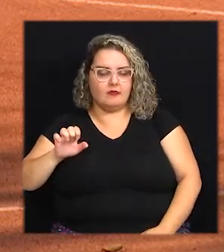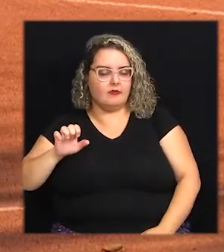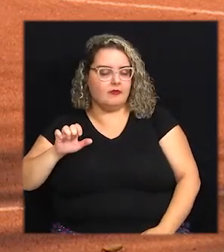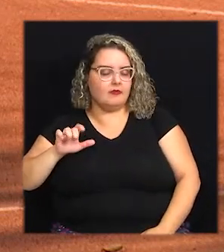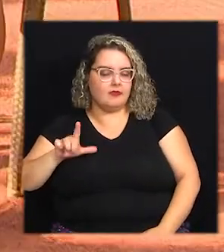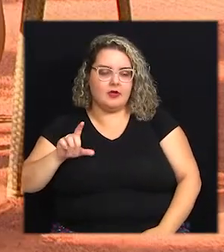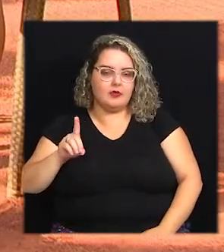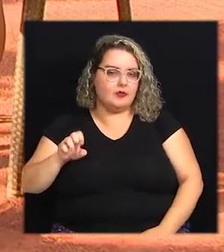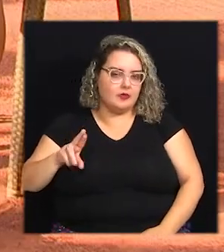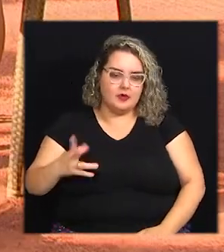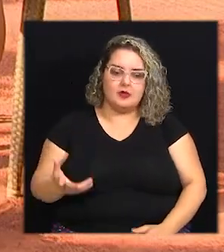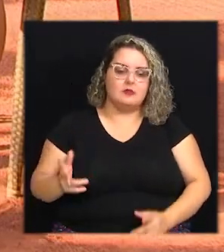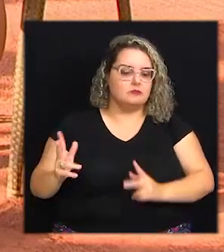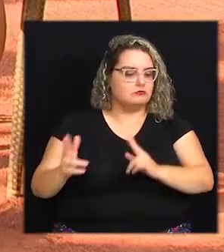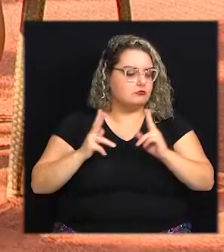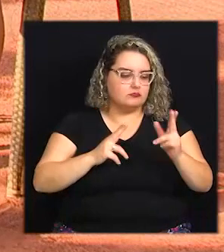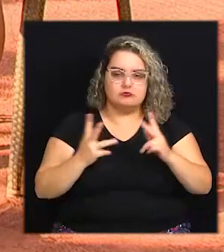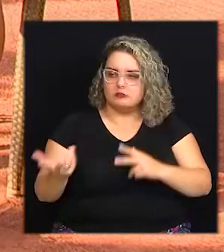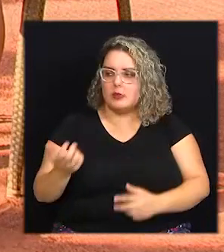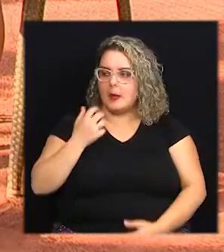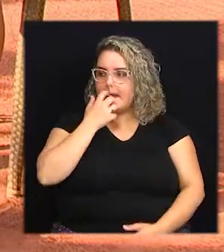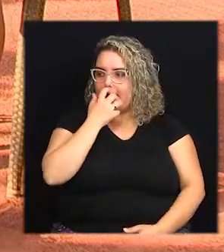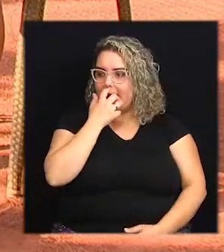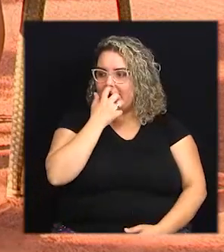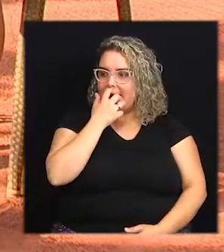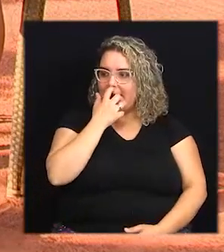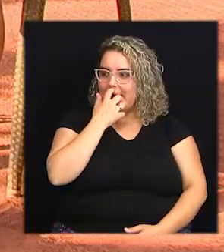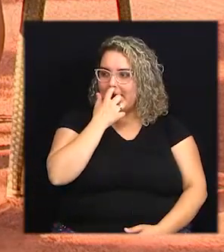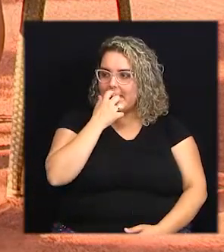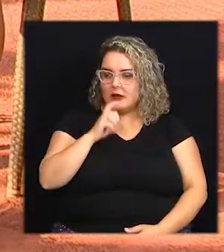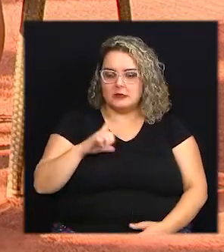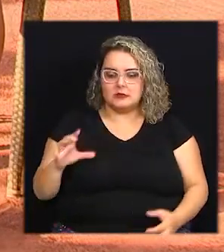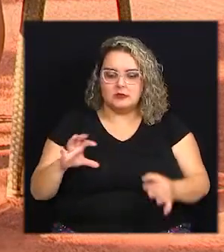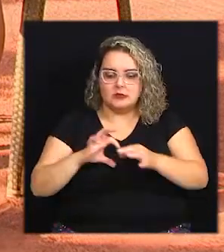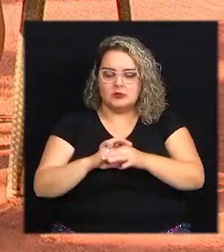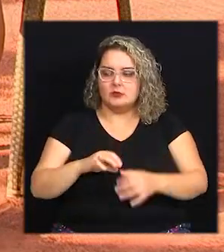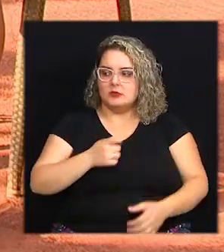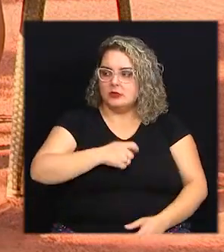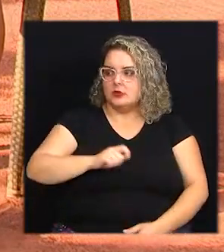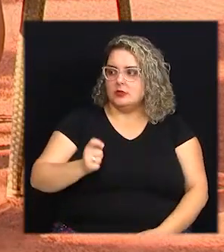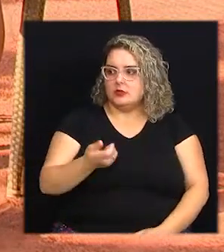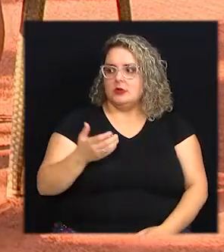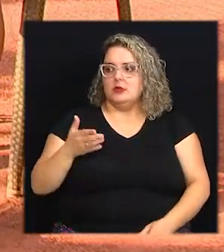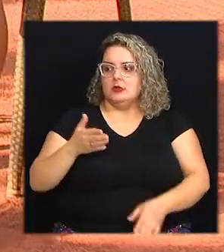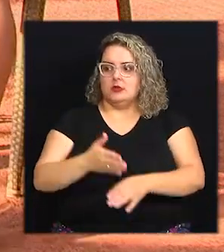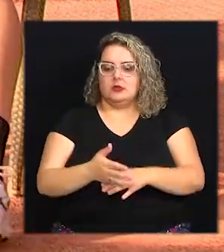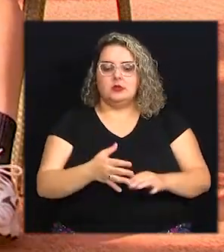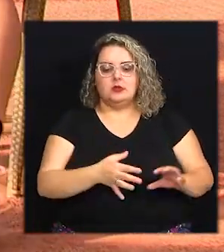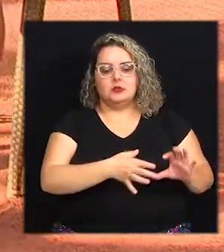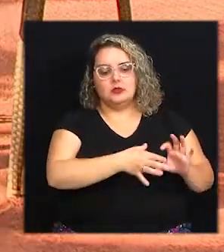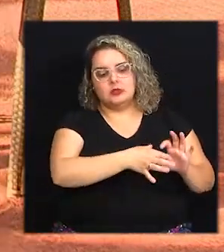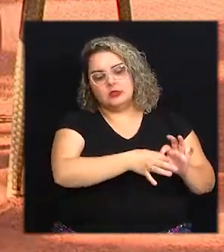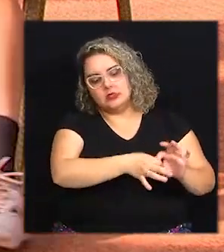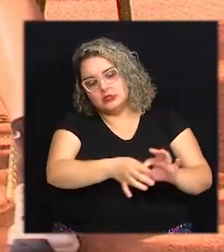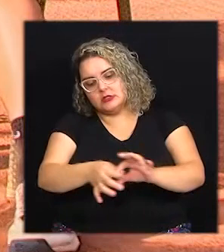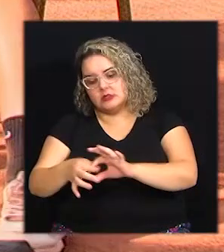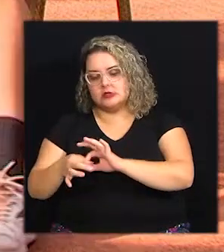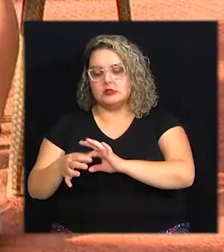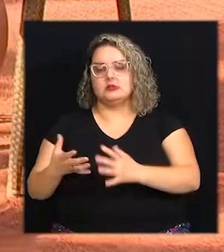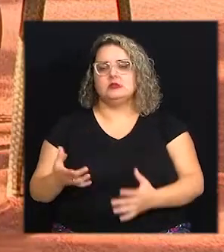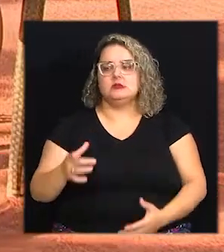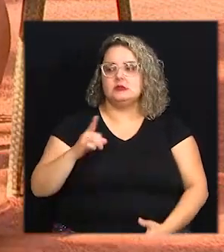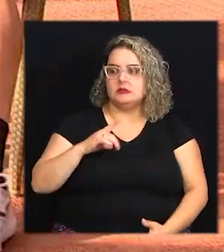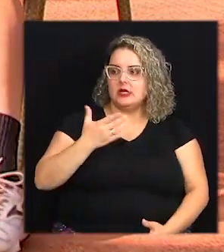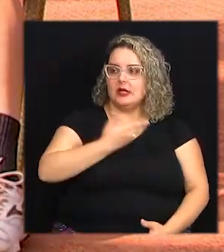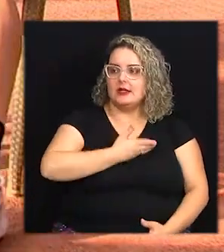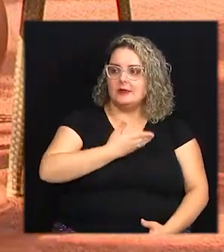como o Federer sempre respeitou muito o Nadal. Existe união entre os tenistas? Você que está entrando no circuito agora,